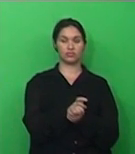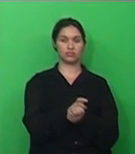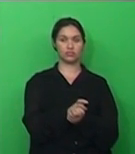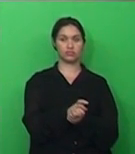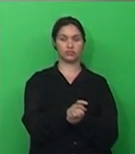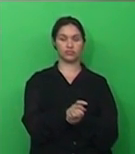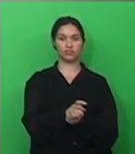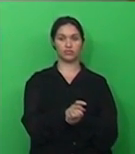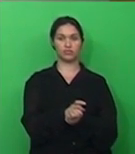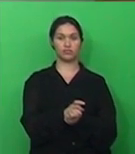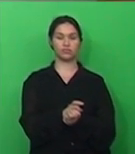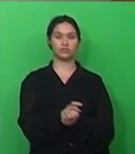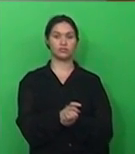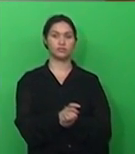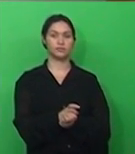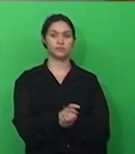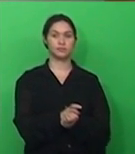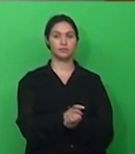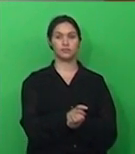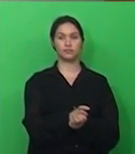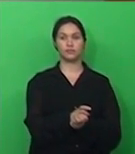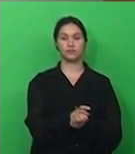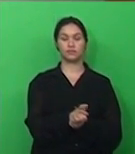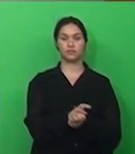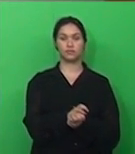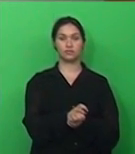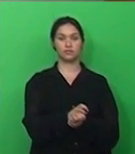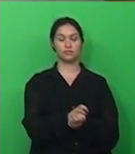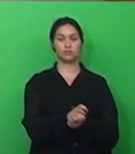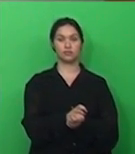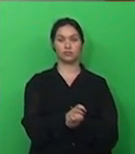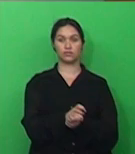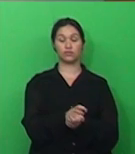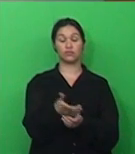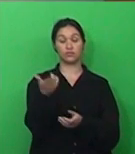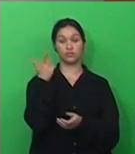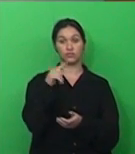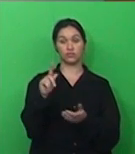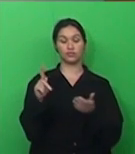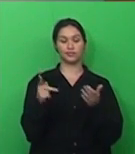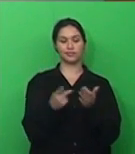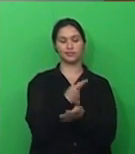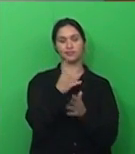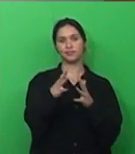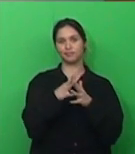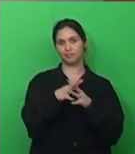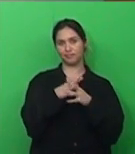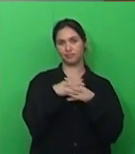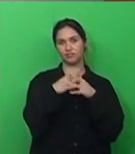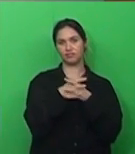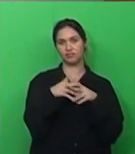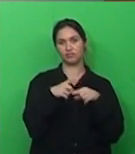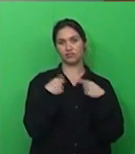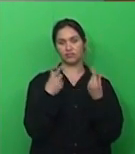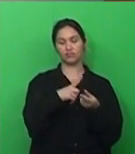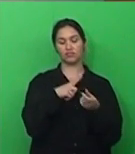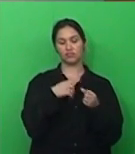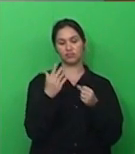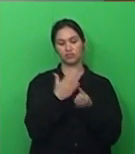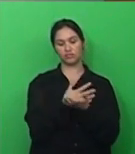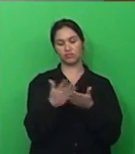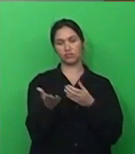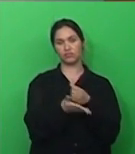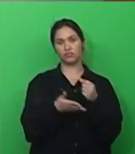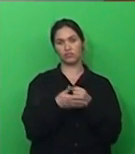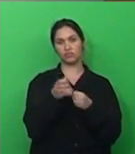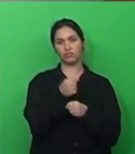que permeou o nosso trabalho durante o ano inteiro, mais uma vez acontece aqui. Vamos começar pelo básico, né? O executivo ele